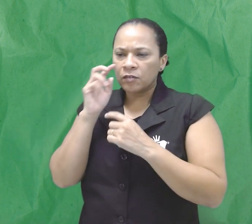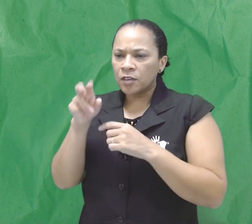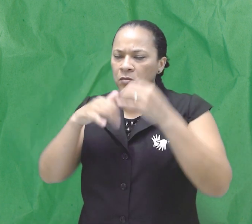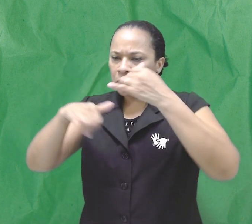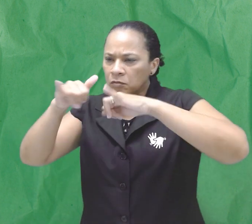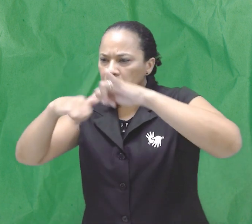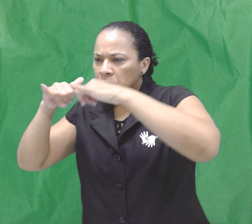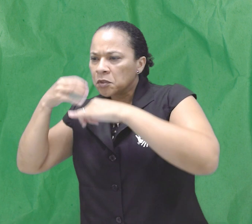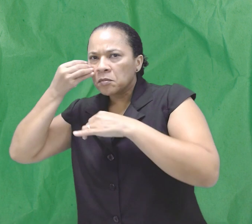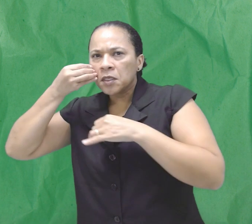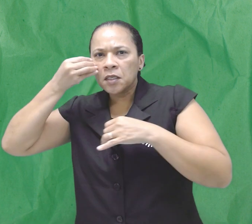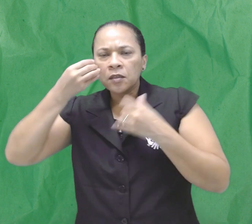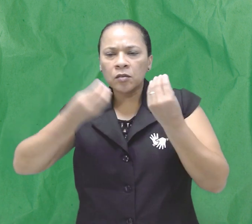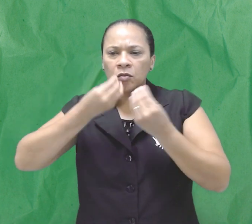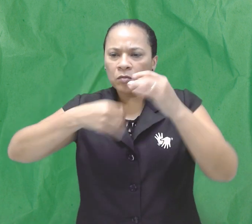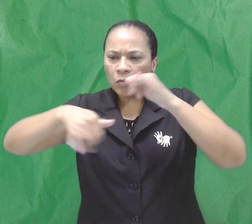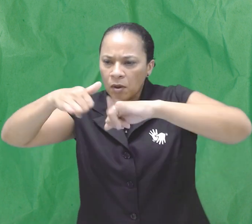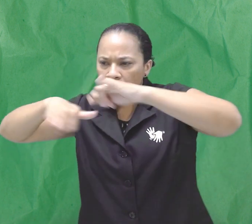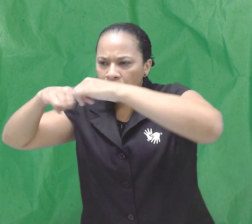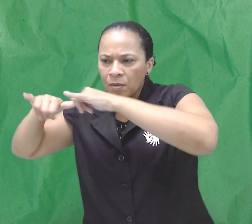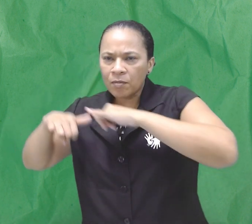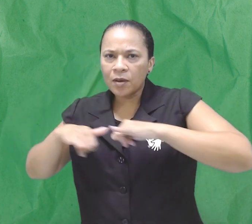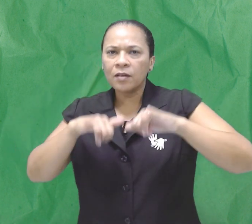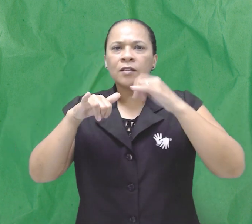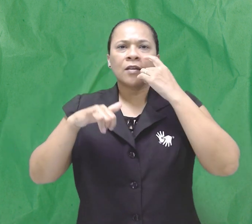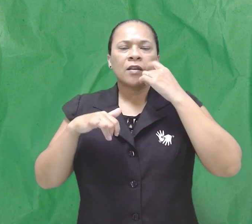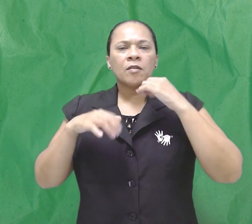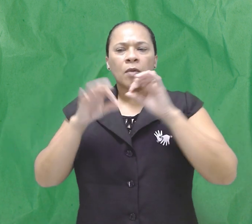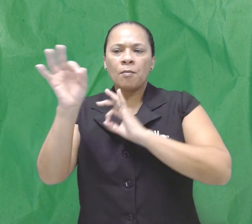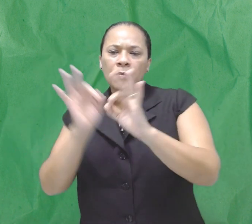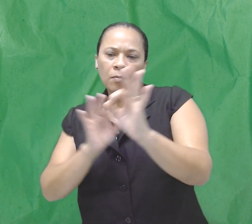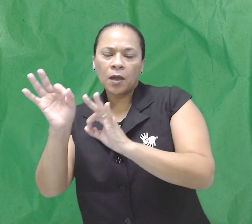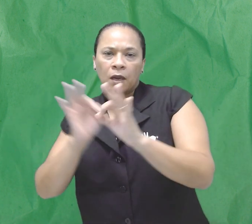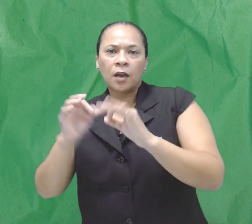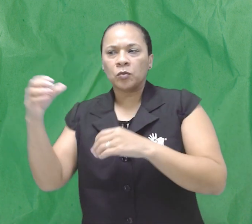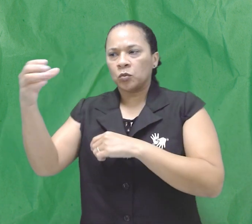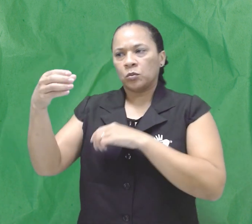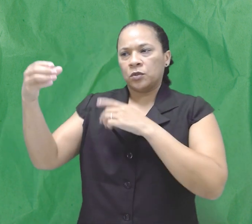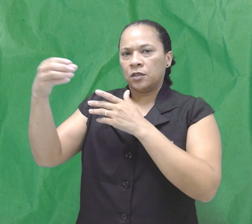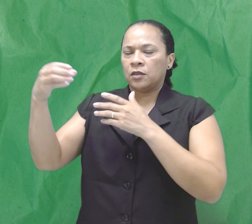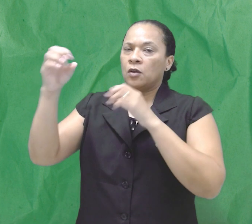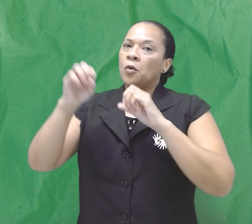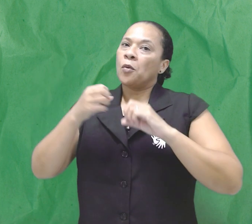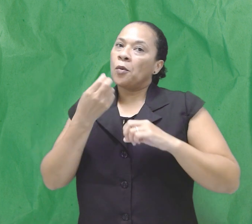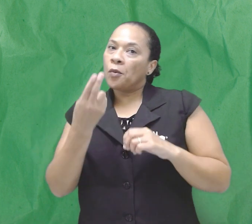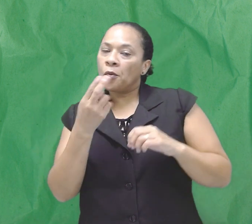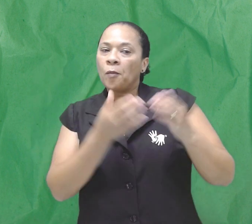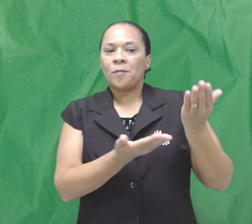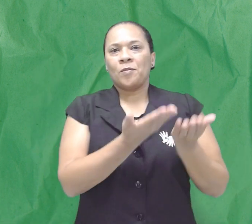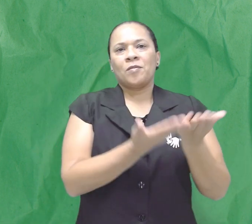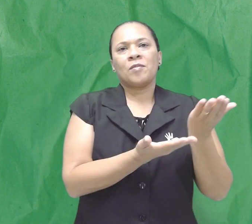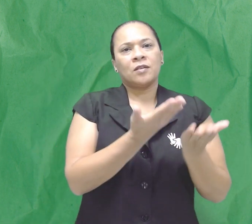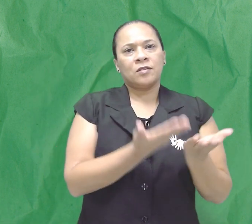dos experimentos, né? E sejam eles para preparar uma solução ou para pesar uma